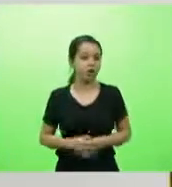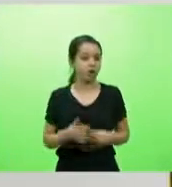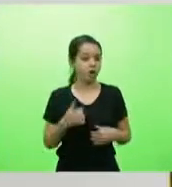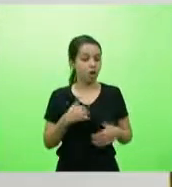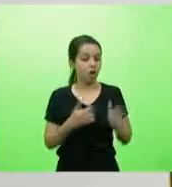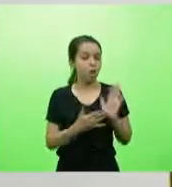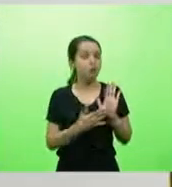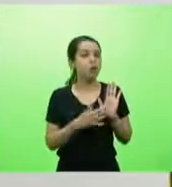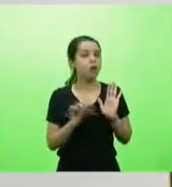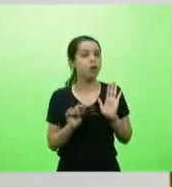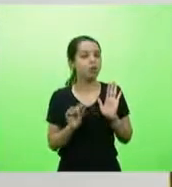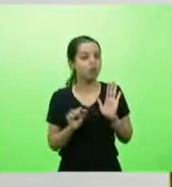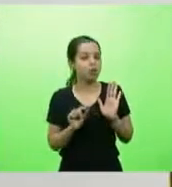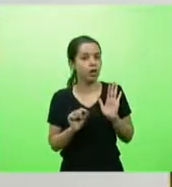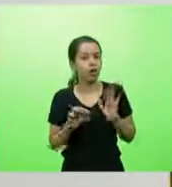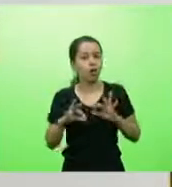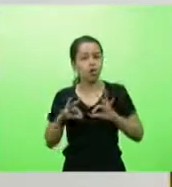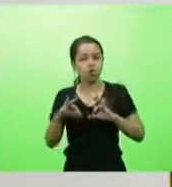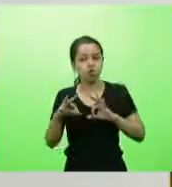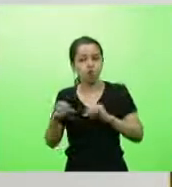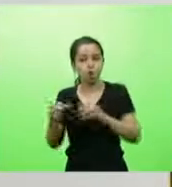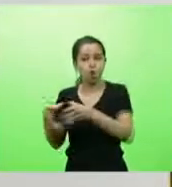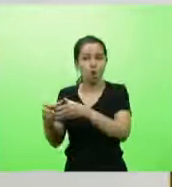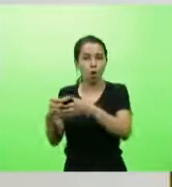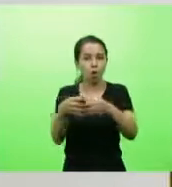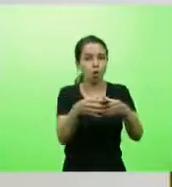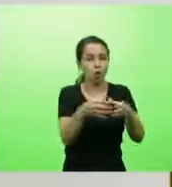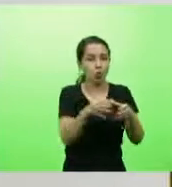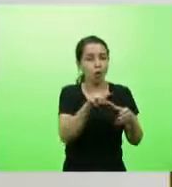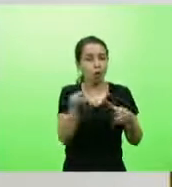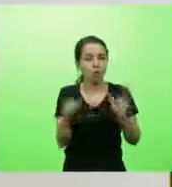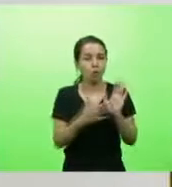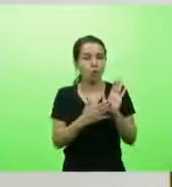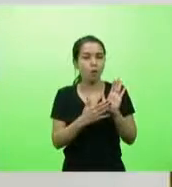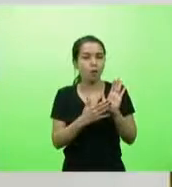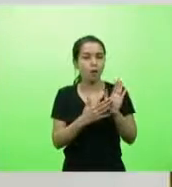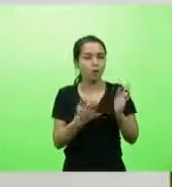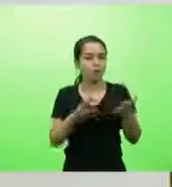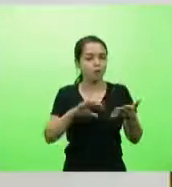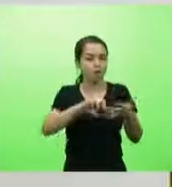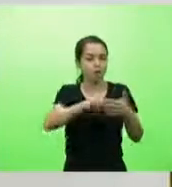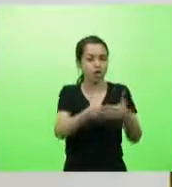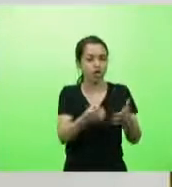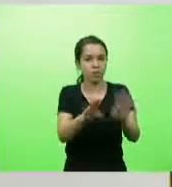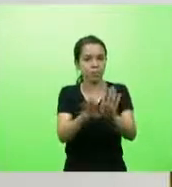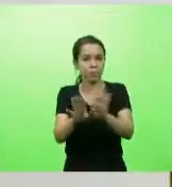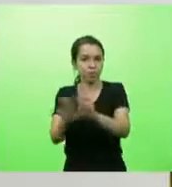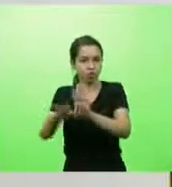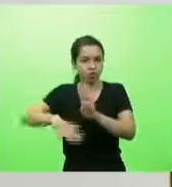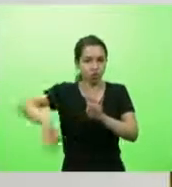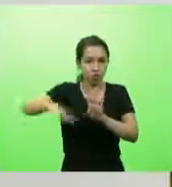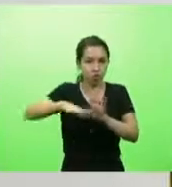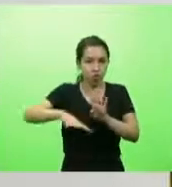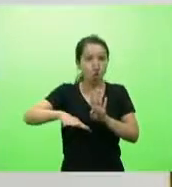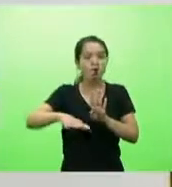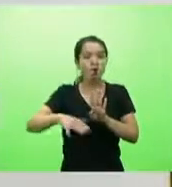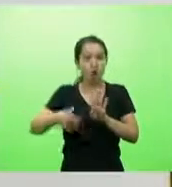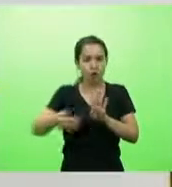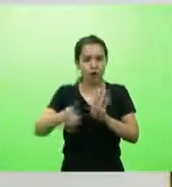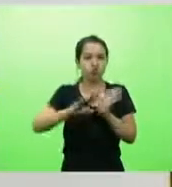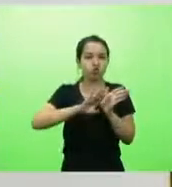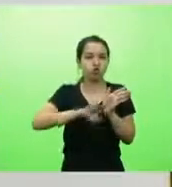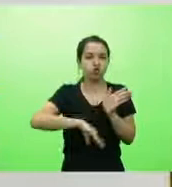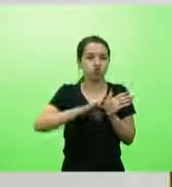seguinte: todos esses órgãos que estão propondo o lockdown geral, vamos descontar os dias de lockdown do salário, não